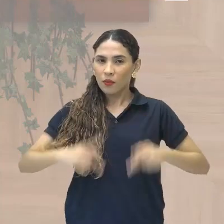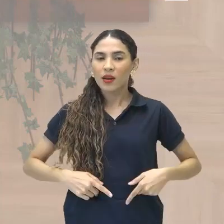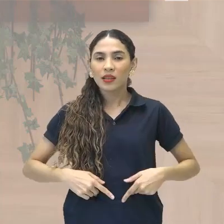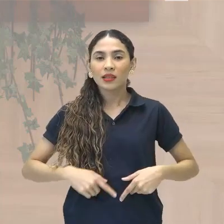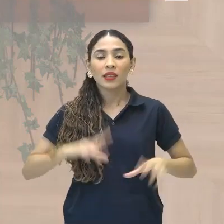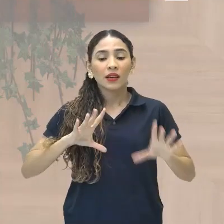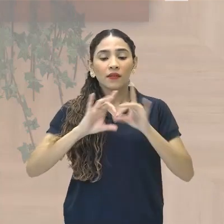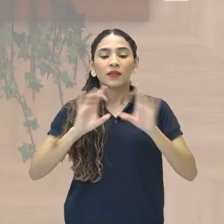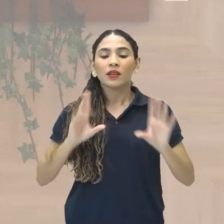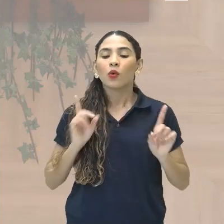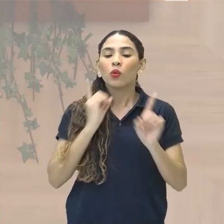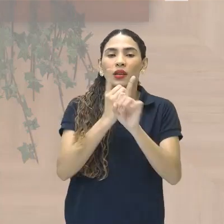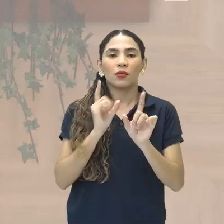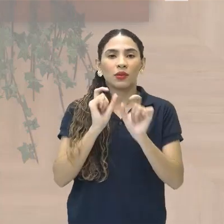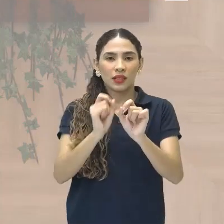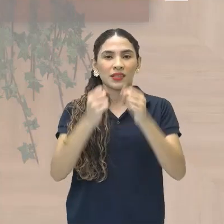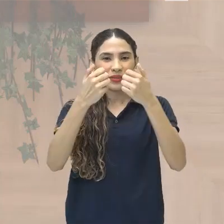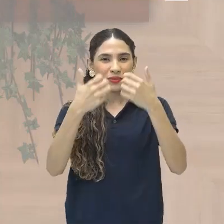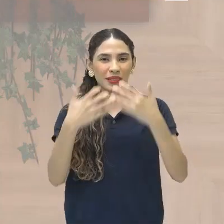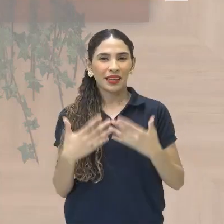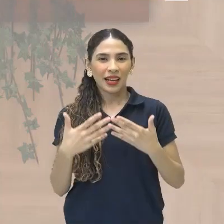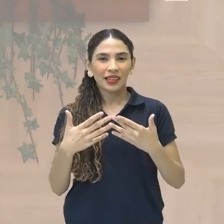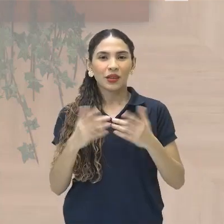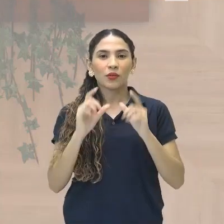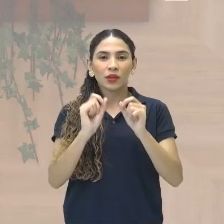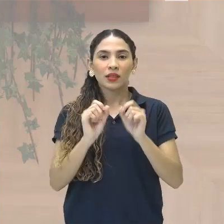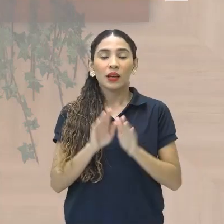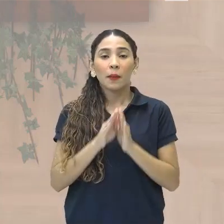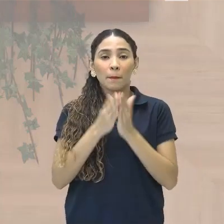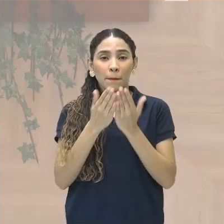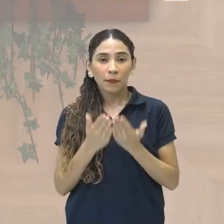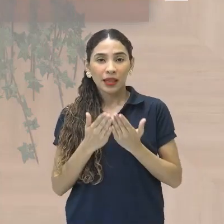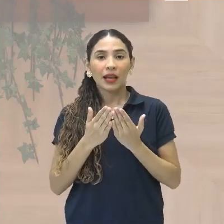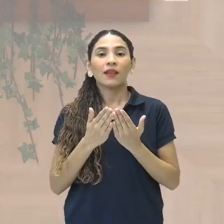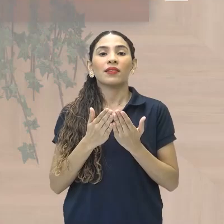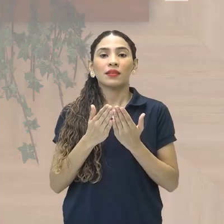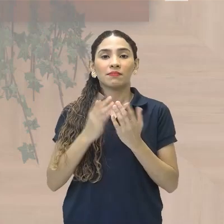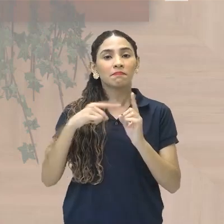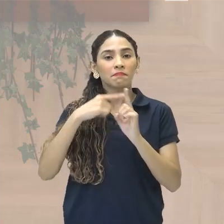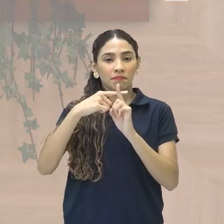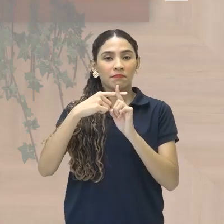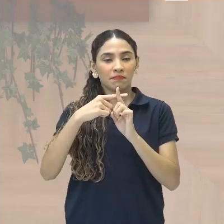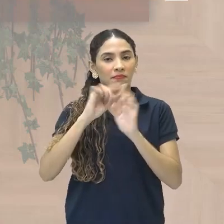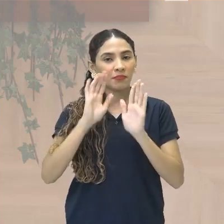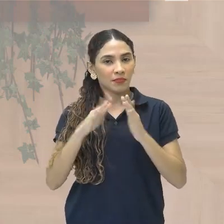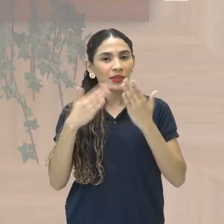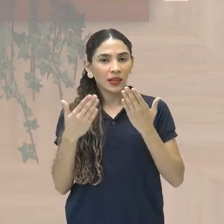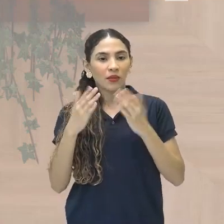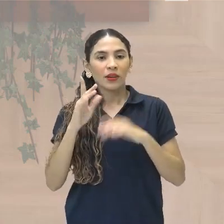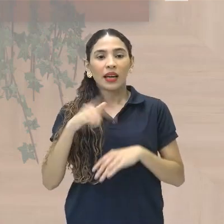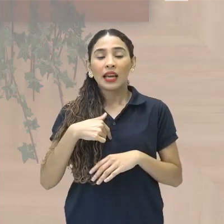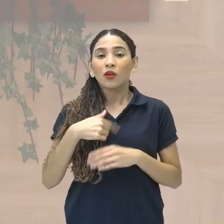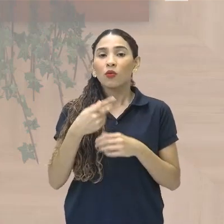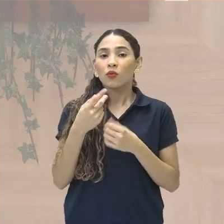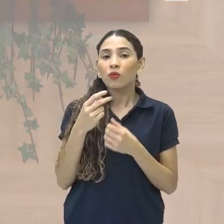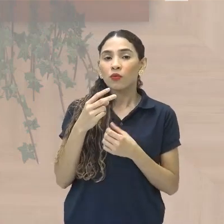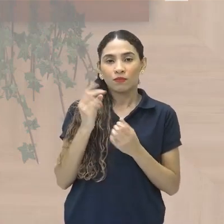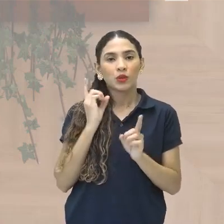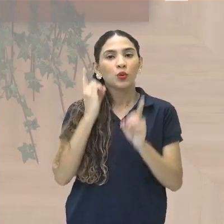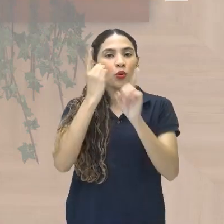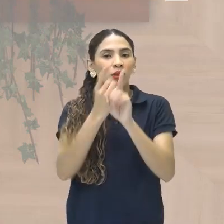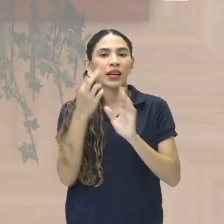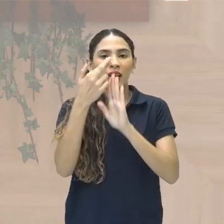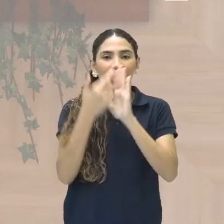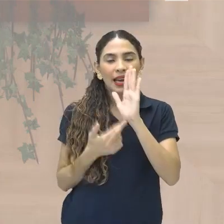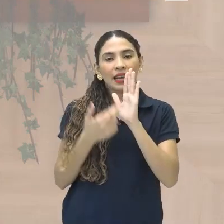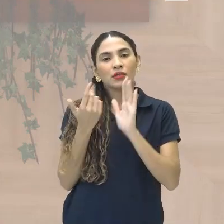elas encontram aonde? Explicadas na Bíblia. Então, é lá que eu vou encontrar os